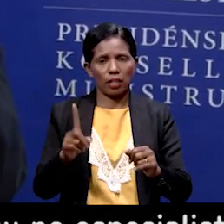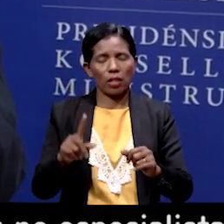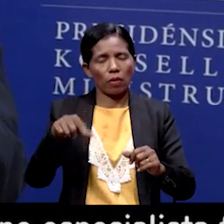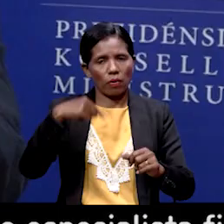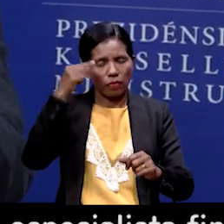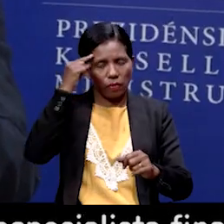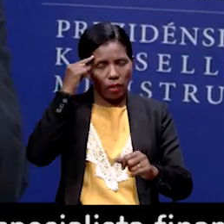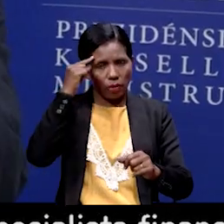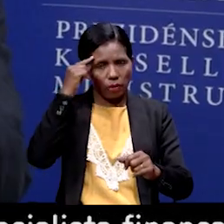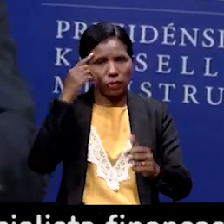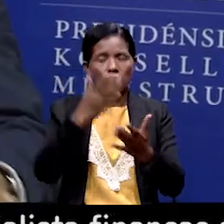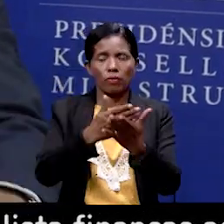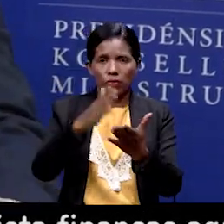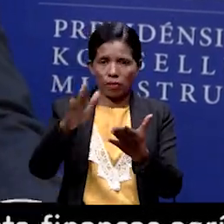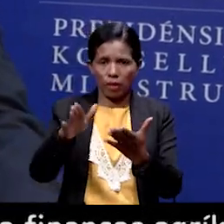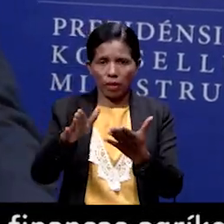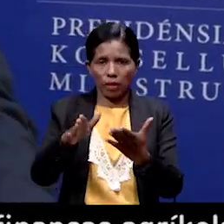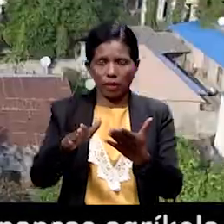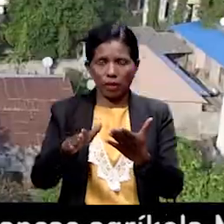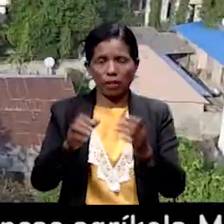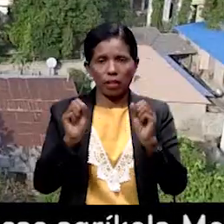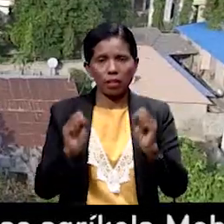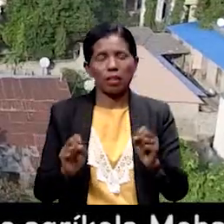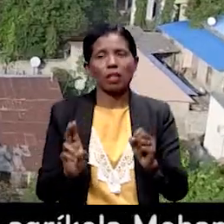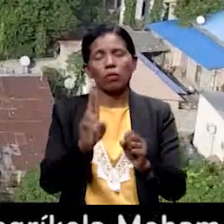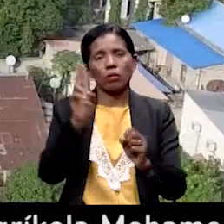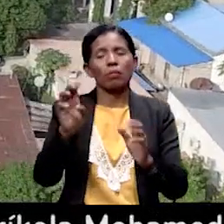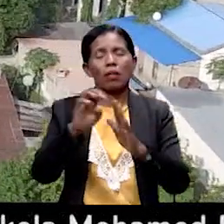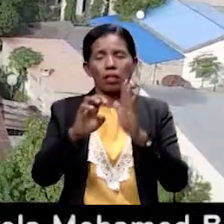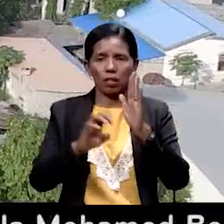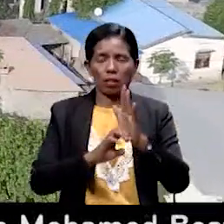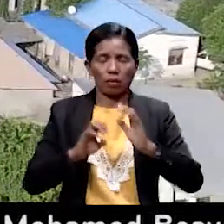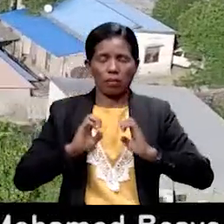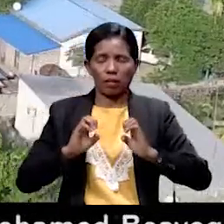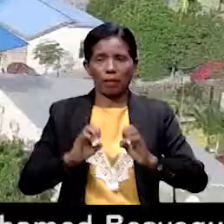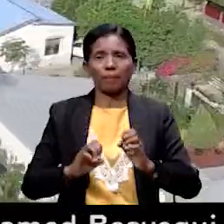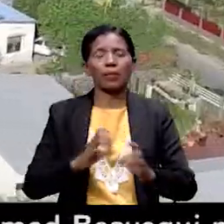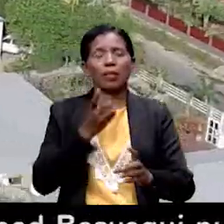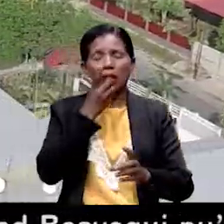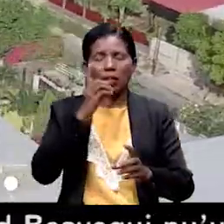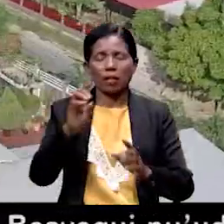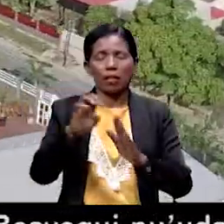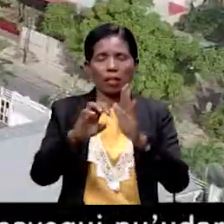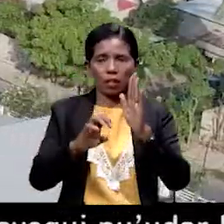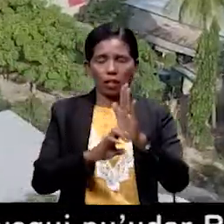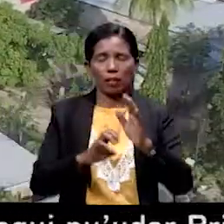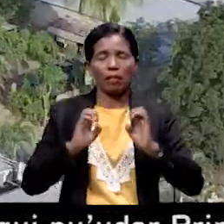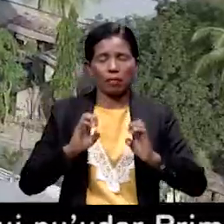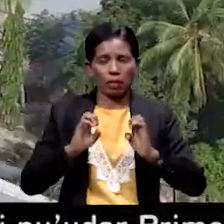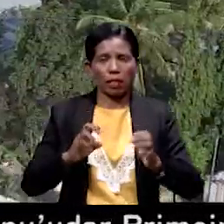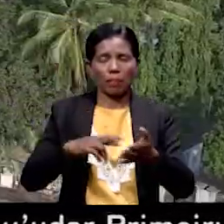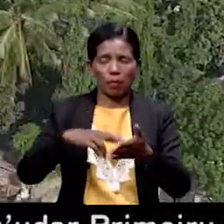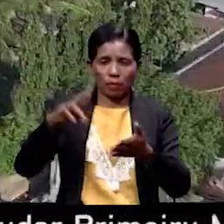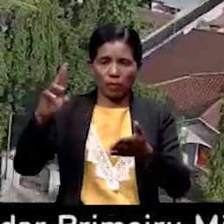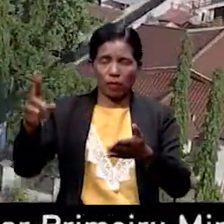governo introduz ia execução. Declaração de estado de emergência badala san recensia aprovou na iha Parlamento Nacional terça